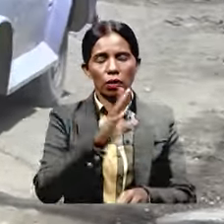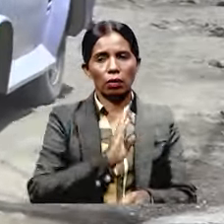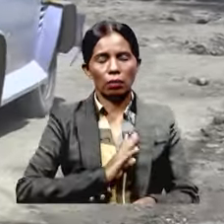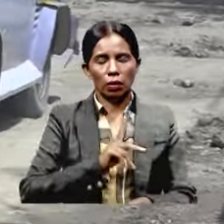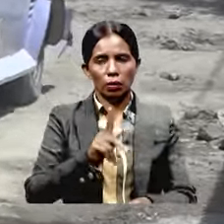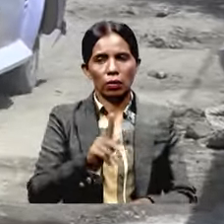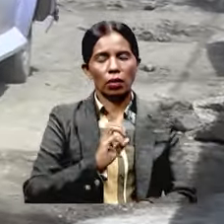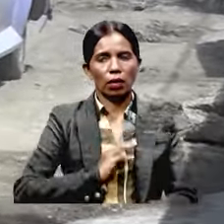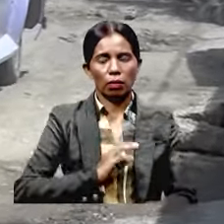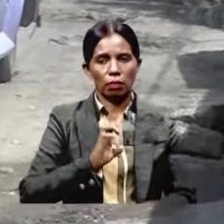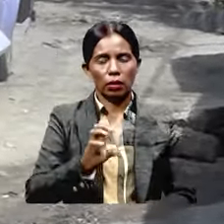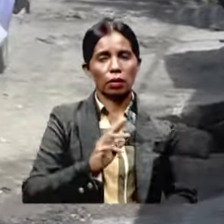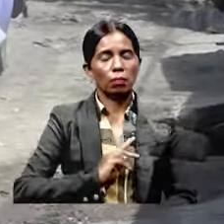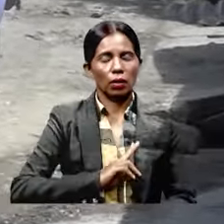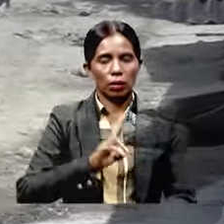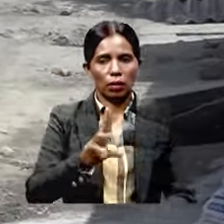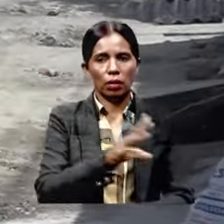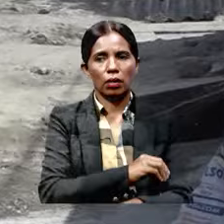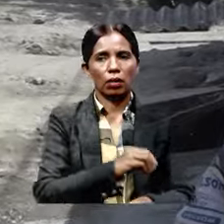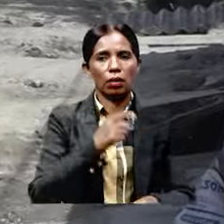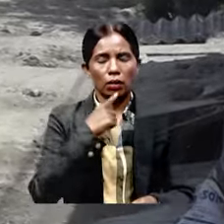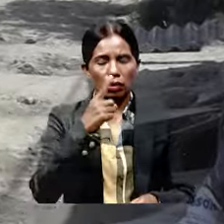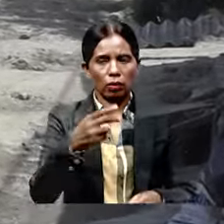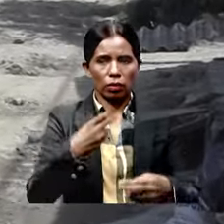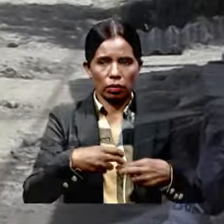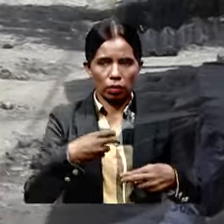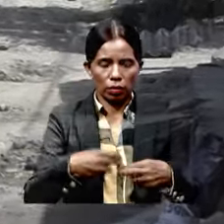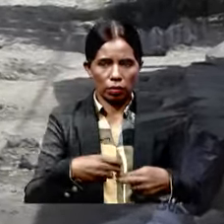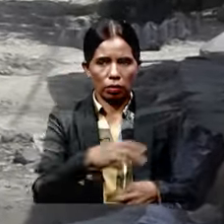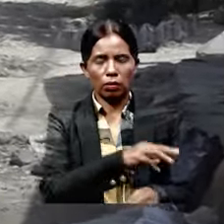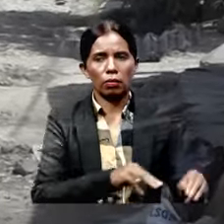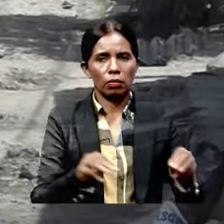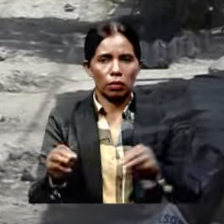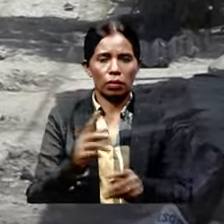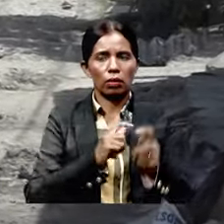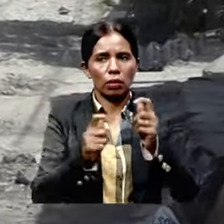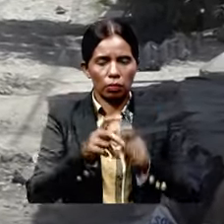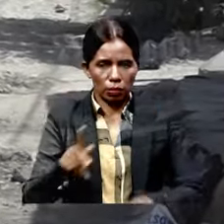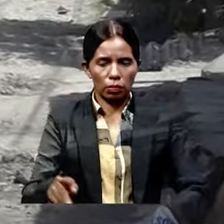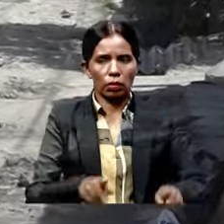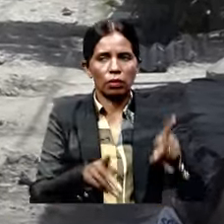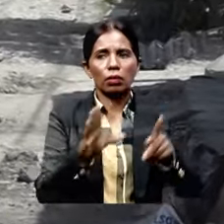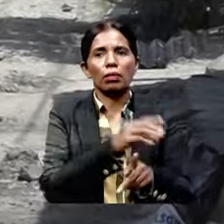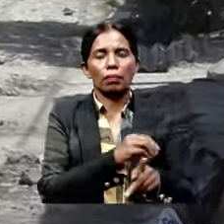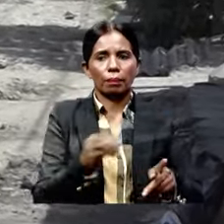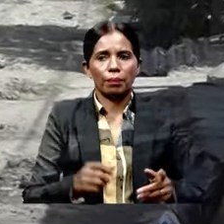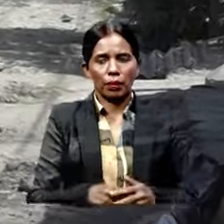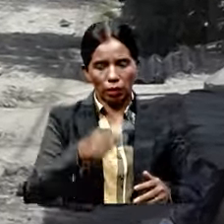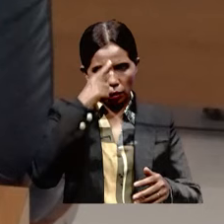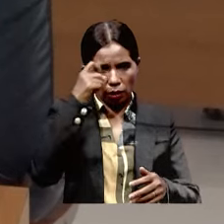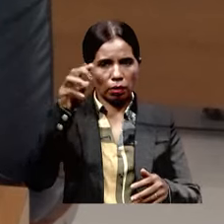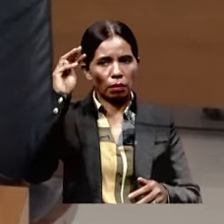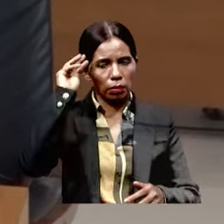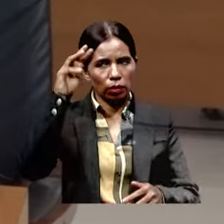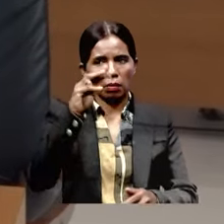a Mutin, Manlewana, no Lurumata, onde dificulta a movimentação transporte público no privado. Também o ministro